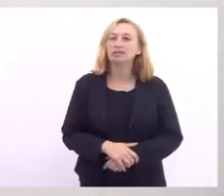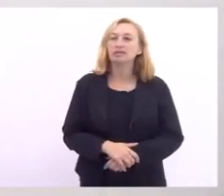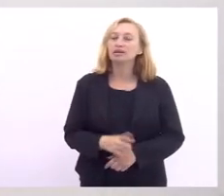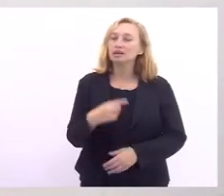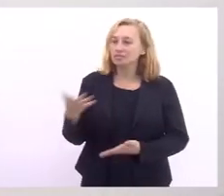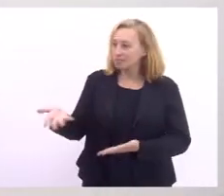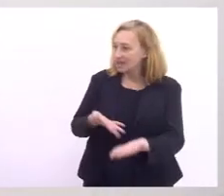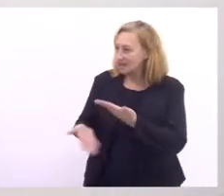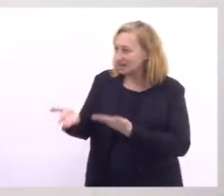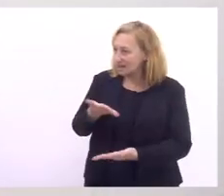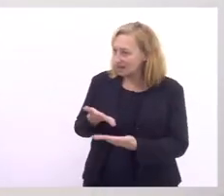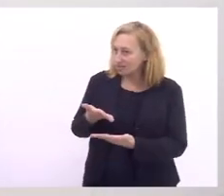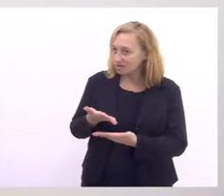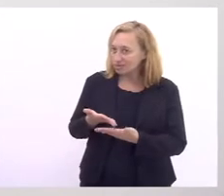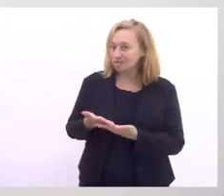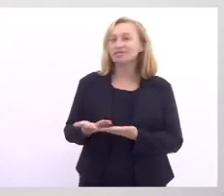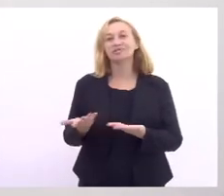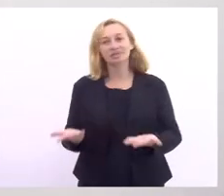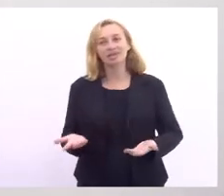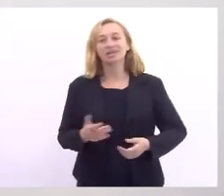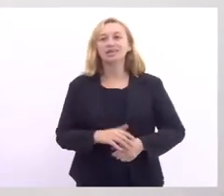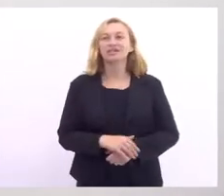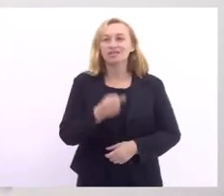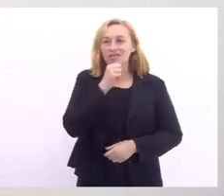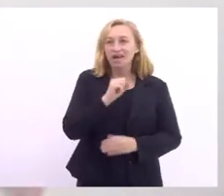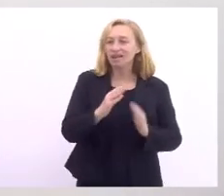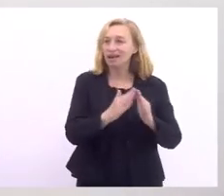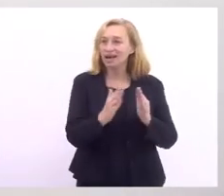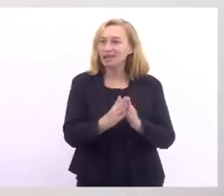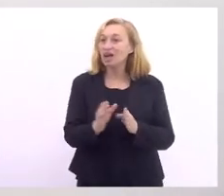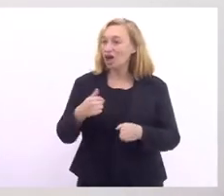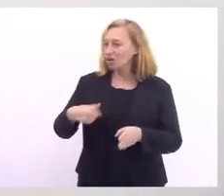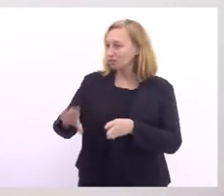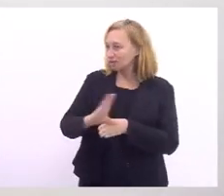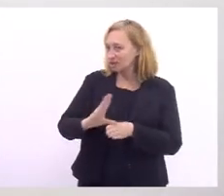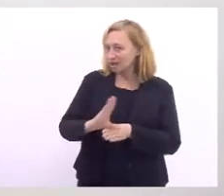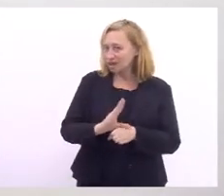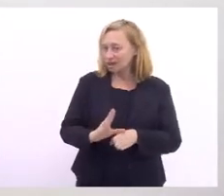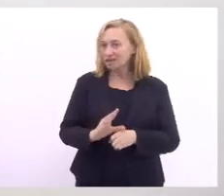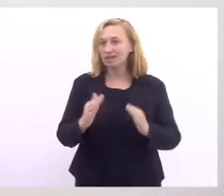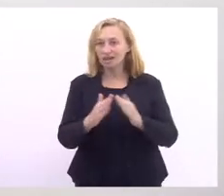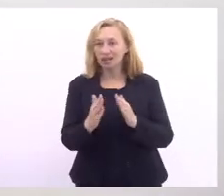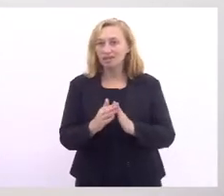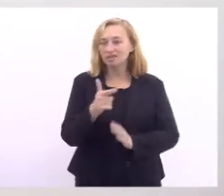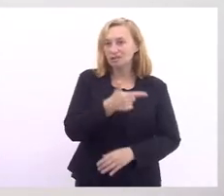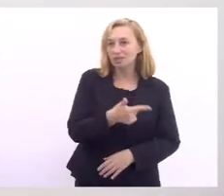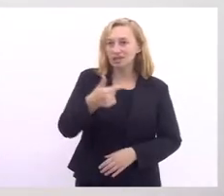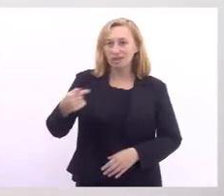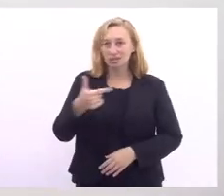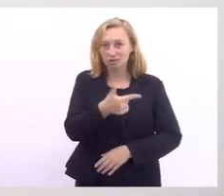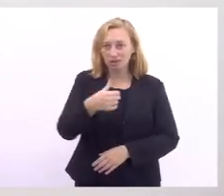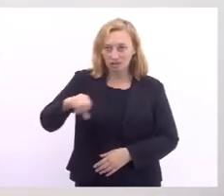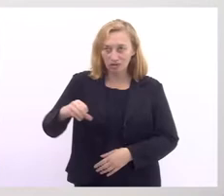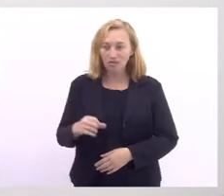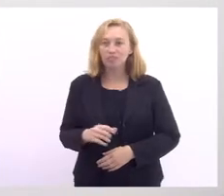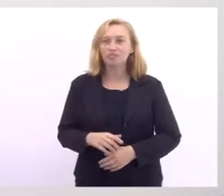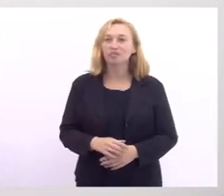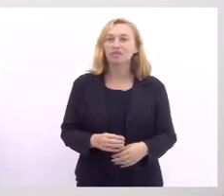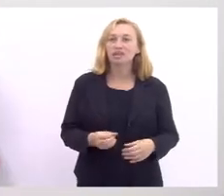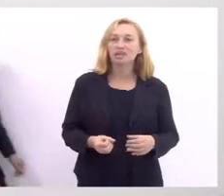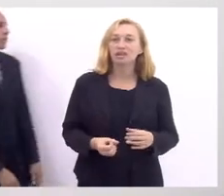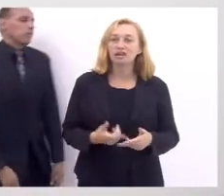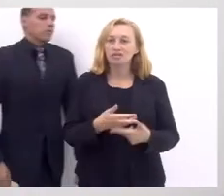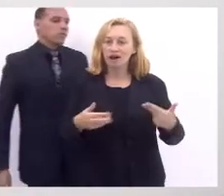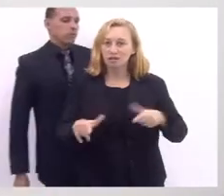nós somos um parceiro de longa data da casa eu fui Conselheiro da casa entre 2017/2019 a gente